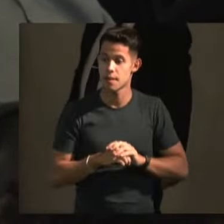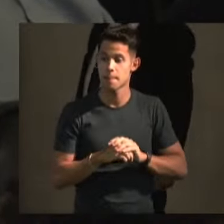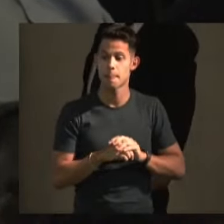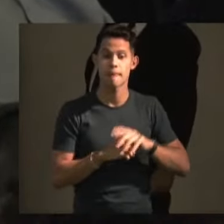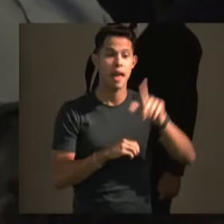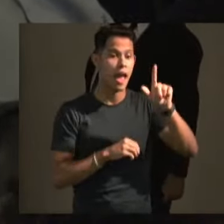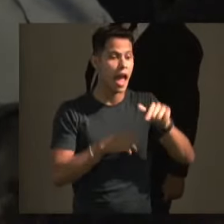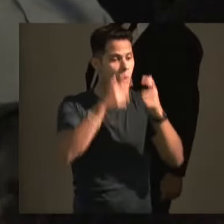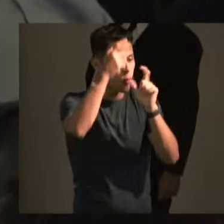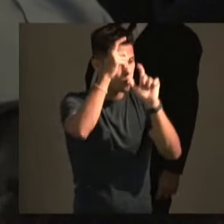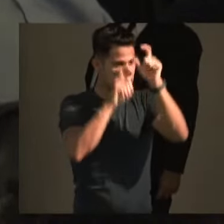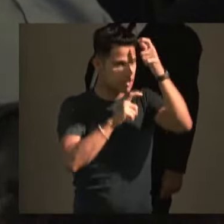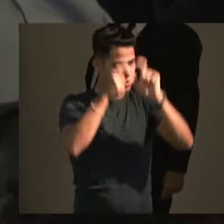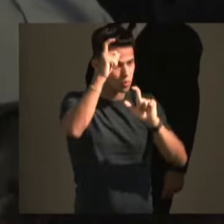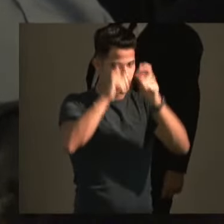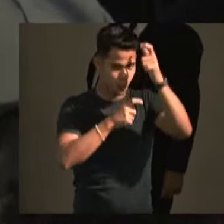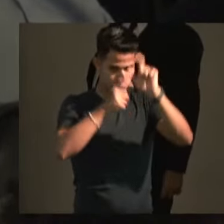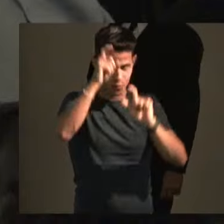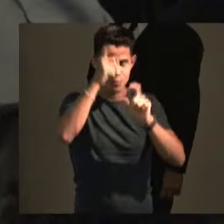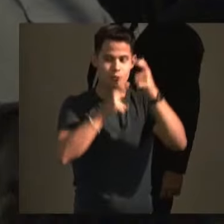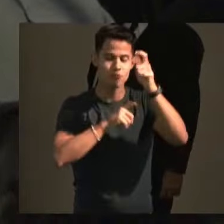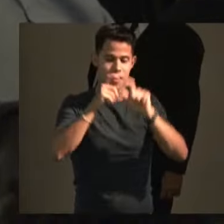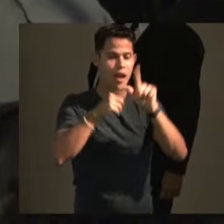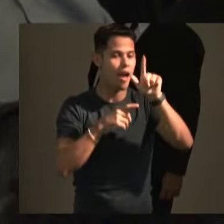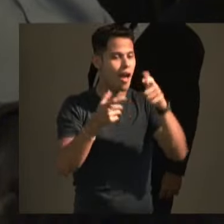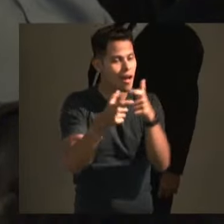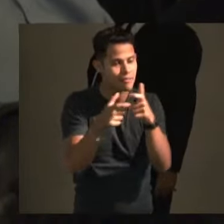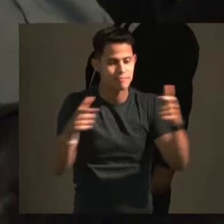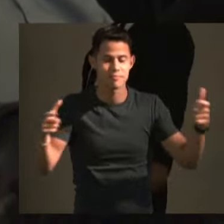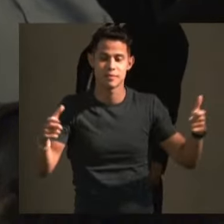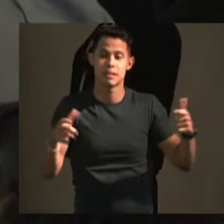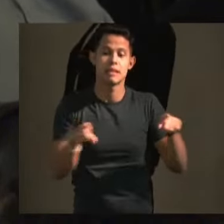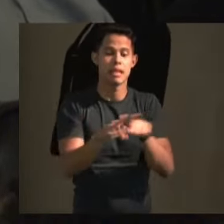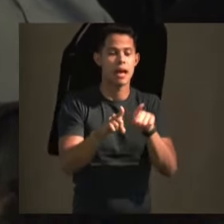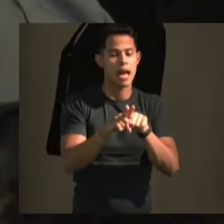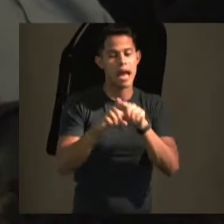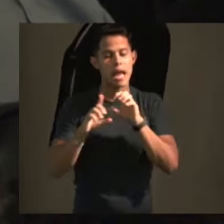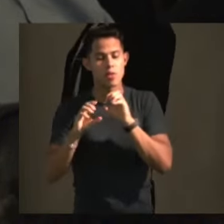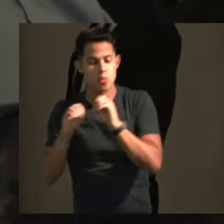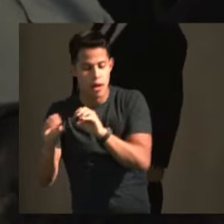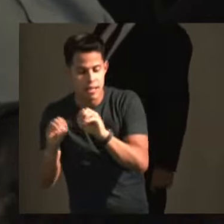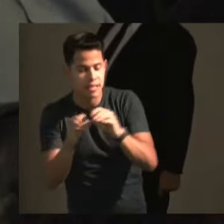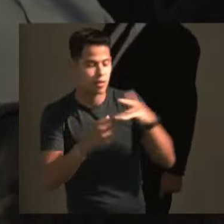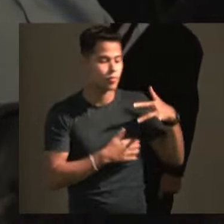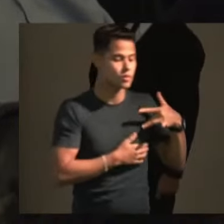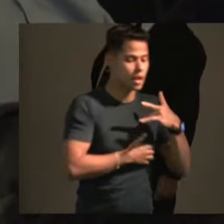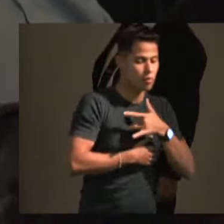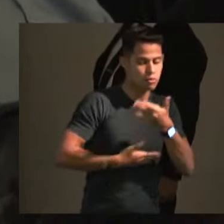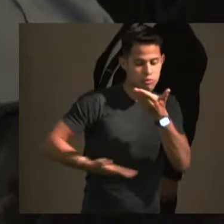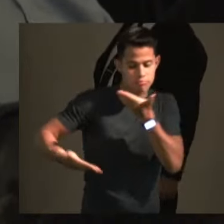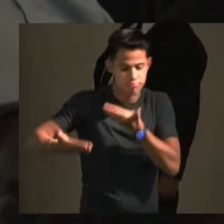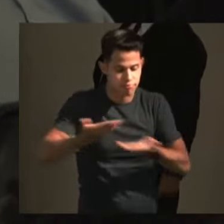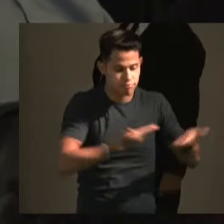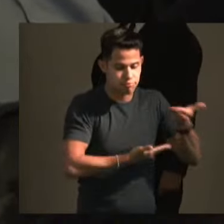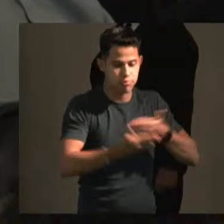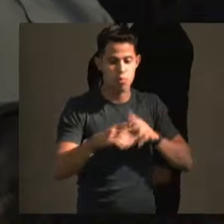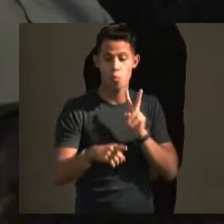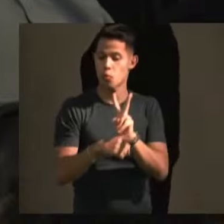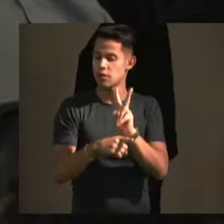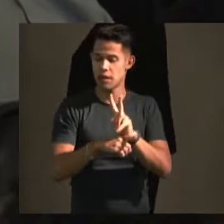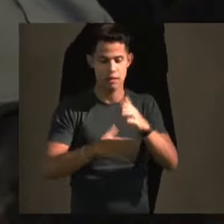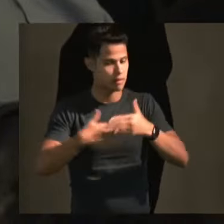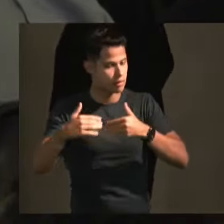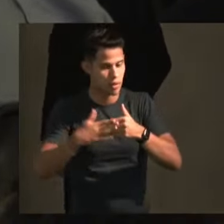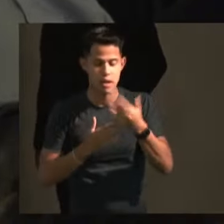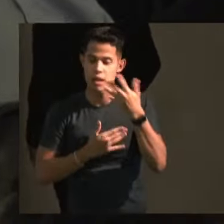é um espectro, ele é amplo. E nessa amplitude entra educação e saúde também, para eles na fase adulta, para eles como idosos.